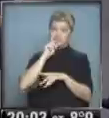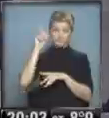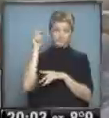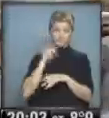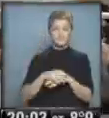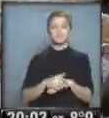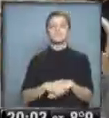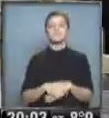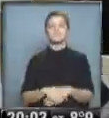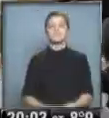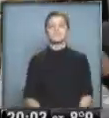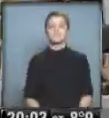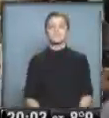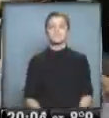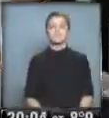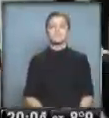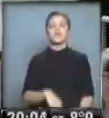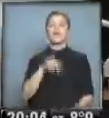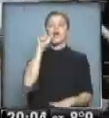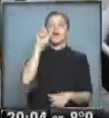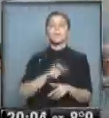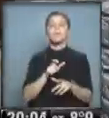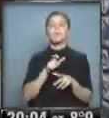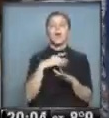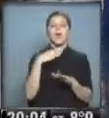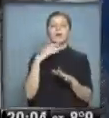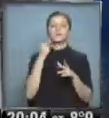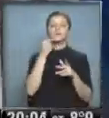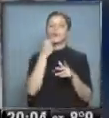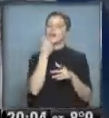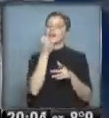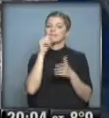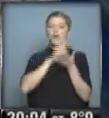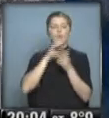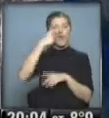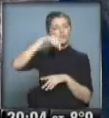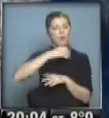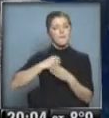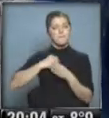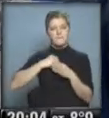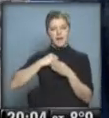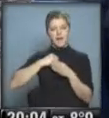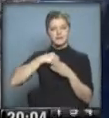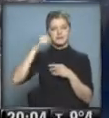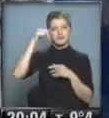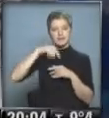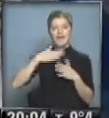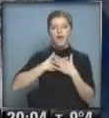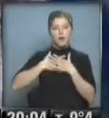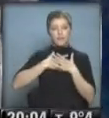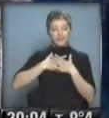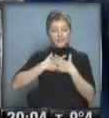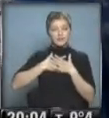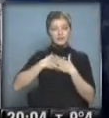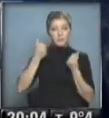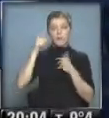muy buena, una esperanza para la juventud, ¿no? E também uma esperança para nós brasileiros, porque a situação do Brasil está muito ruim. Então, contamos